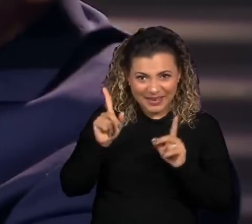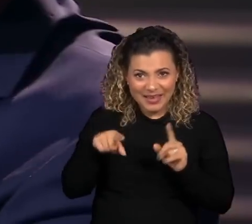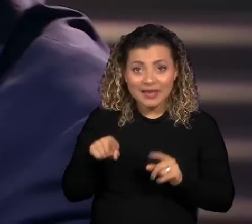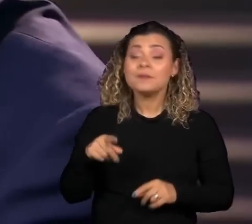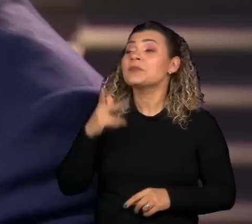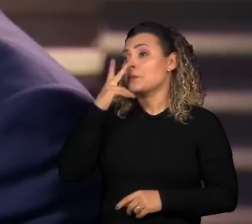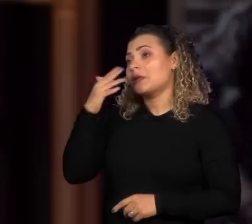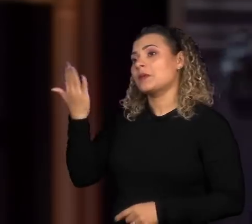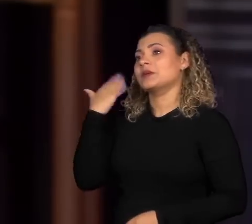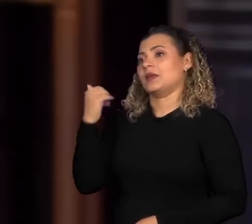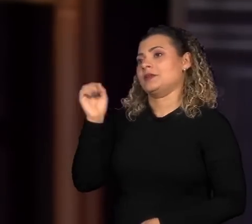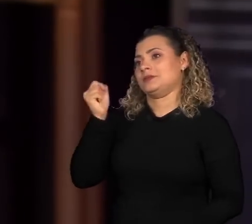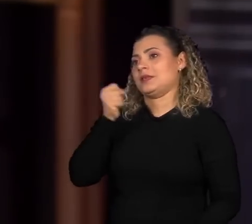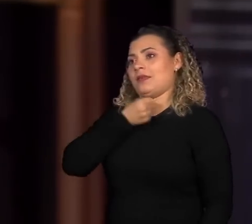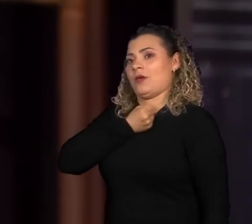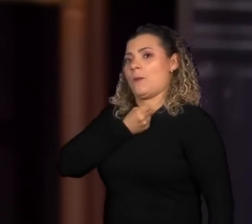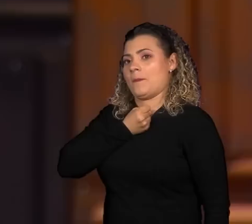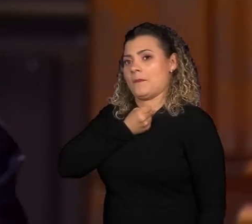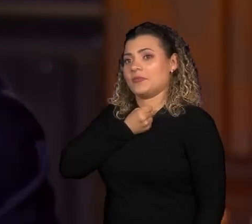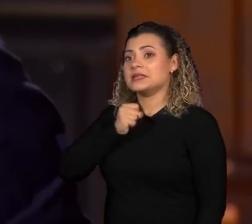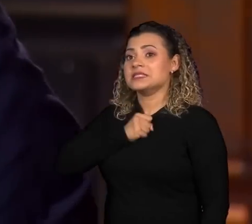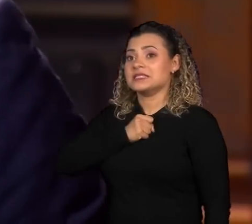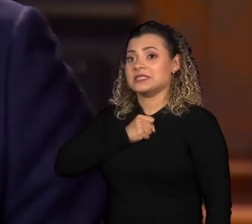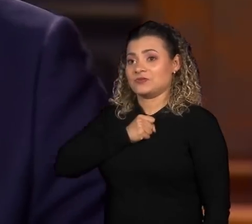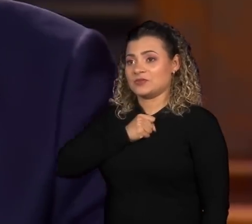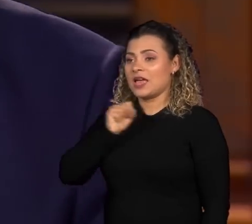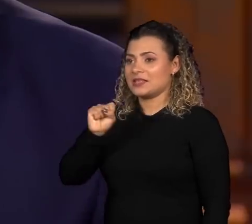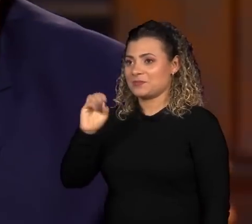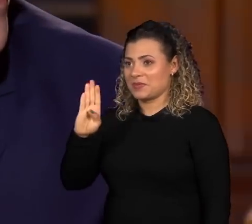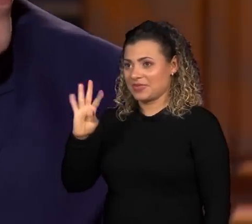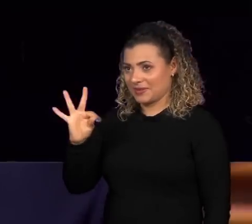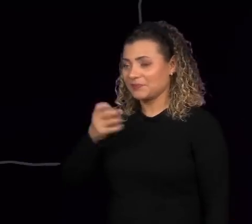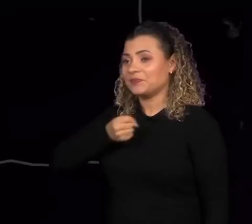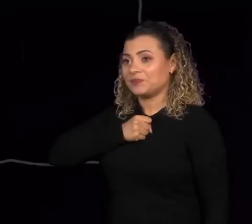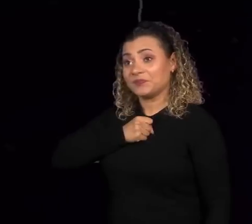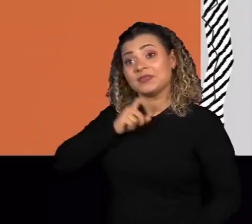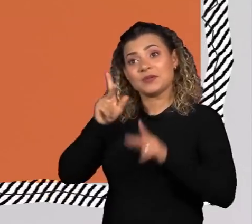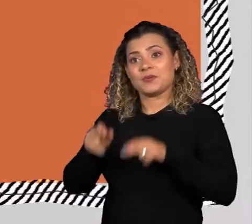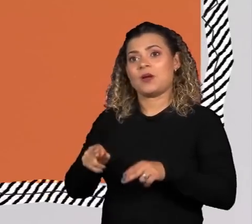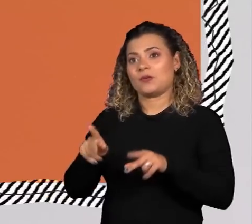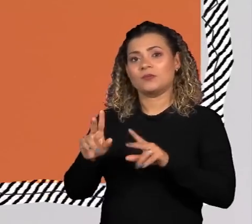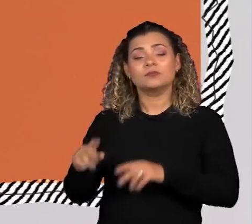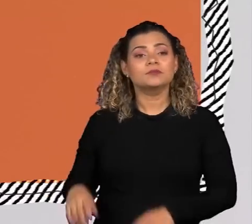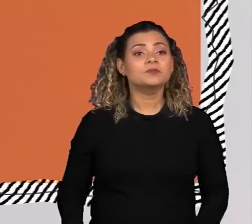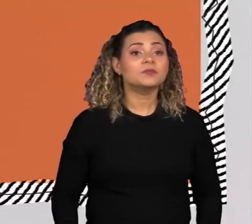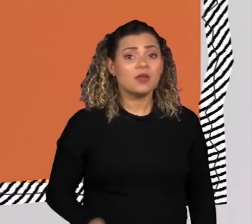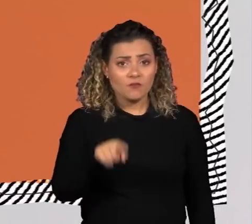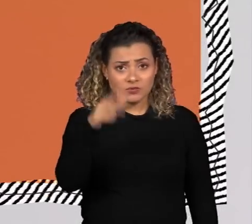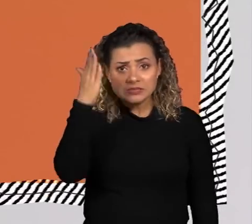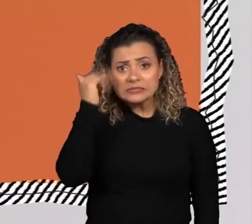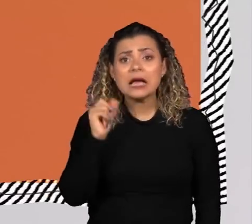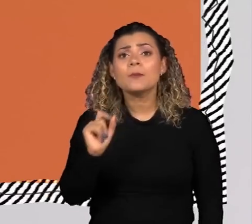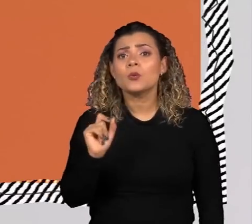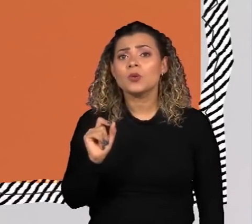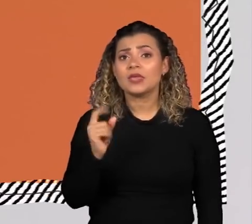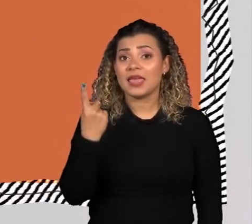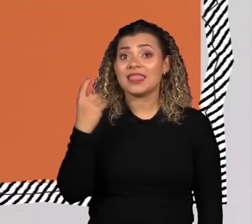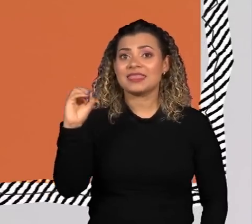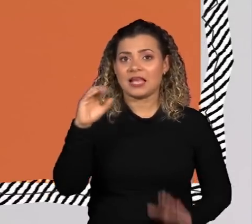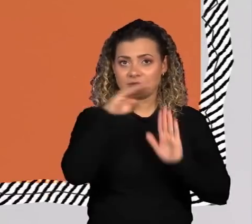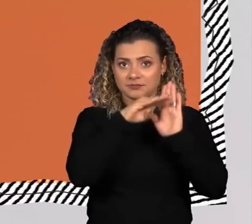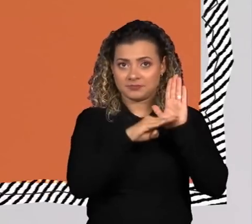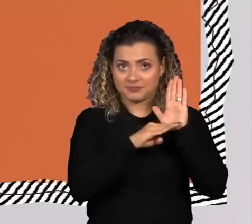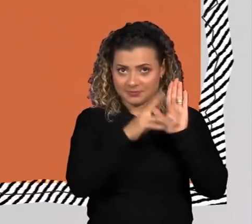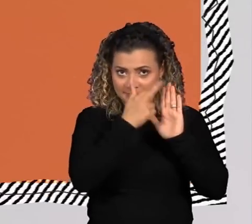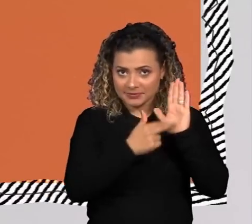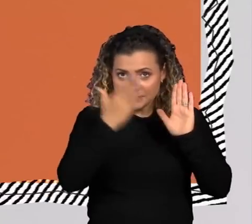é? Eu não cheguei a ser o Roberto Marinho. Silvio Santos da igreja. Você sabe quem é que trouxe os 10 mandamentos? Não. Sei.